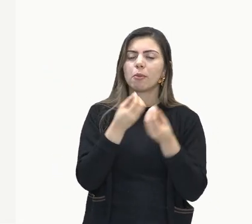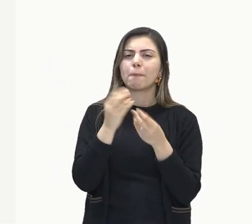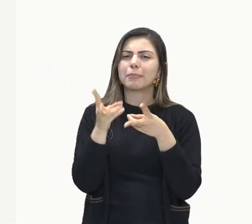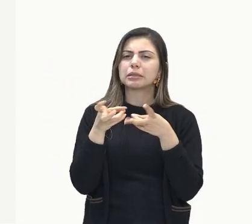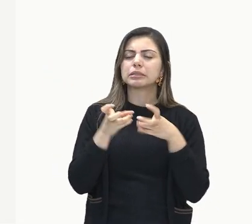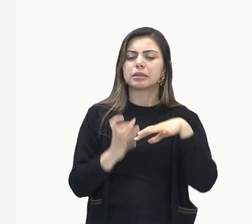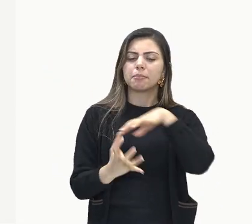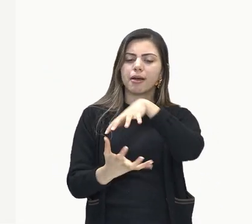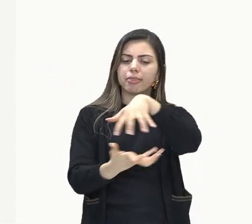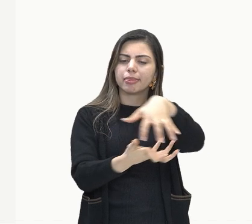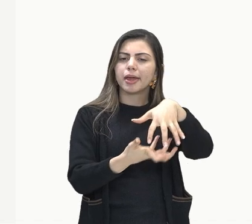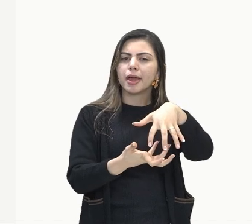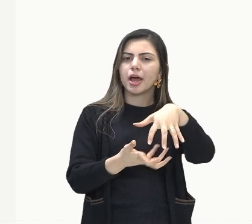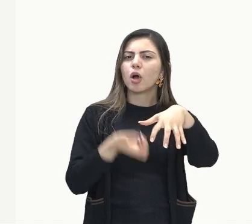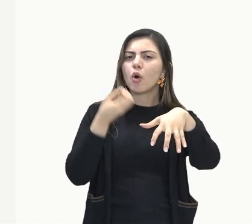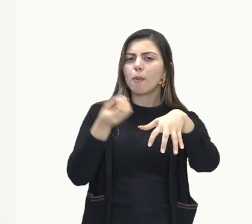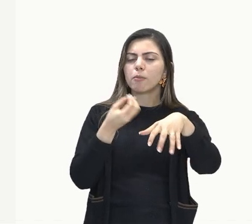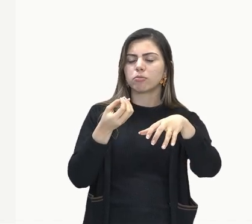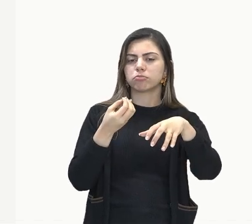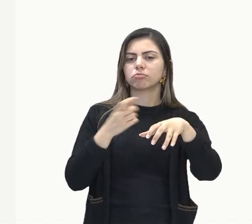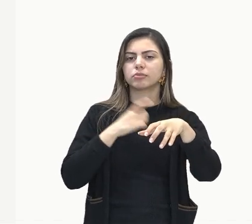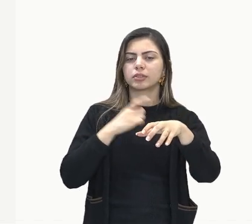só, Terra,